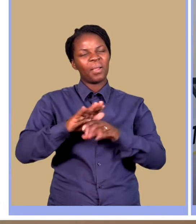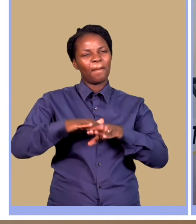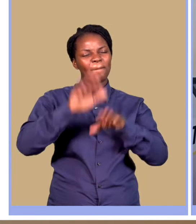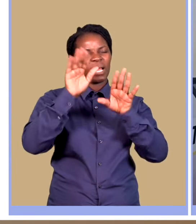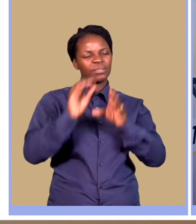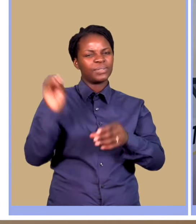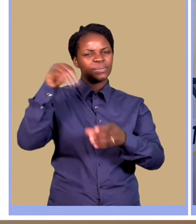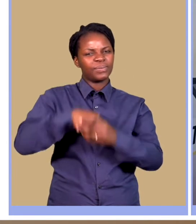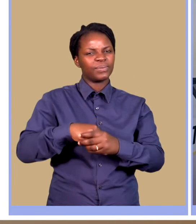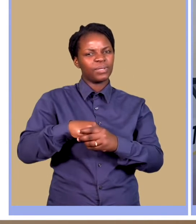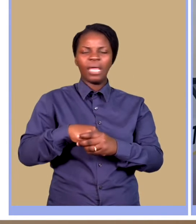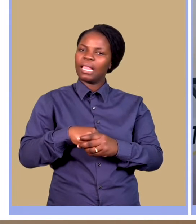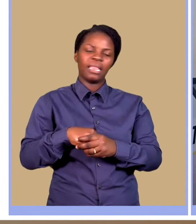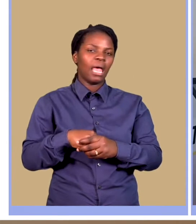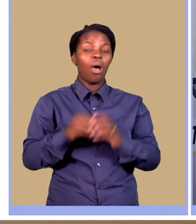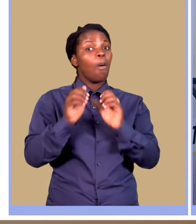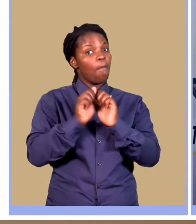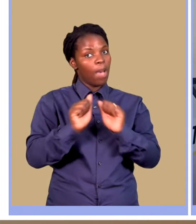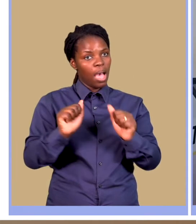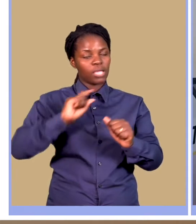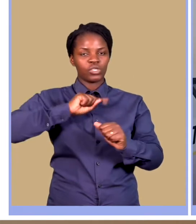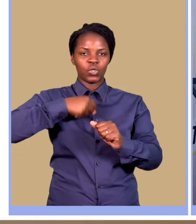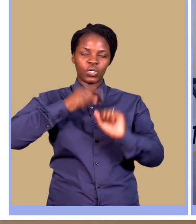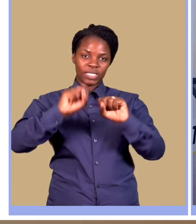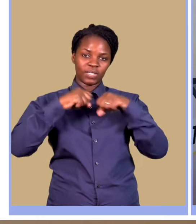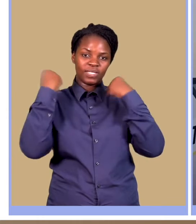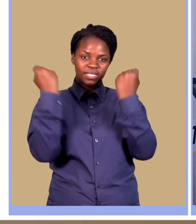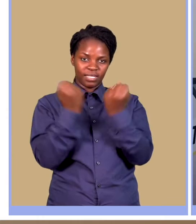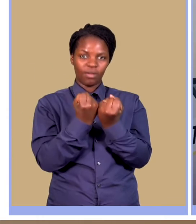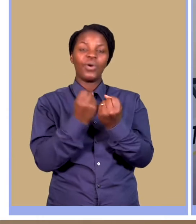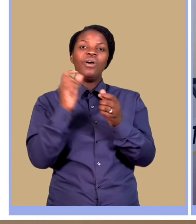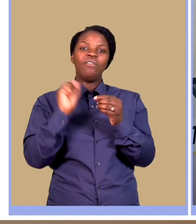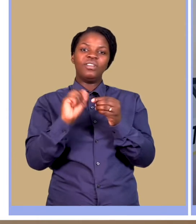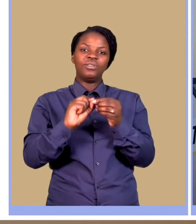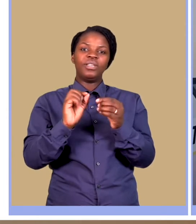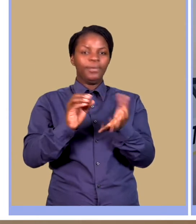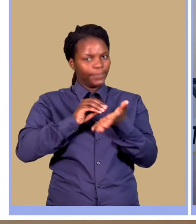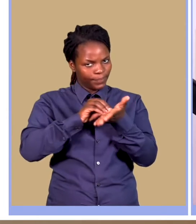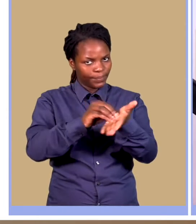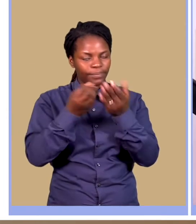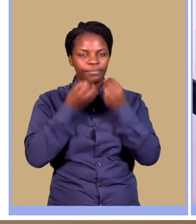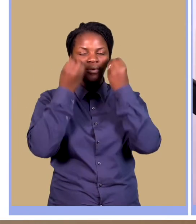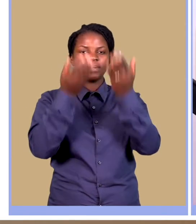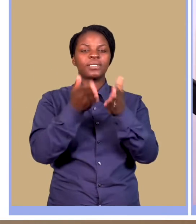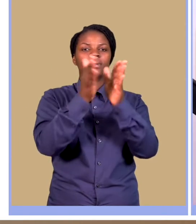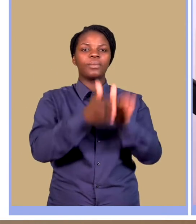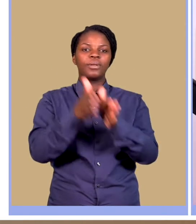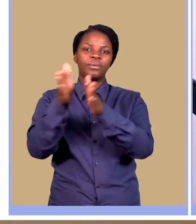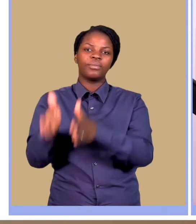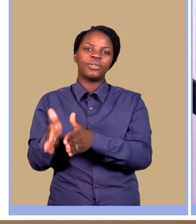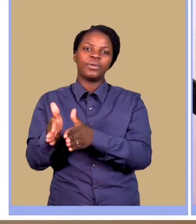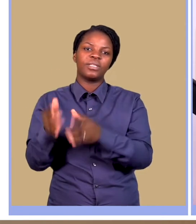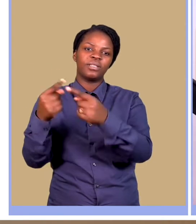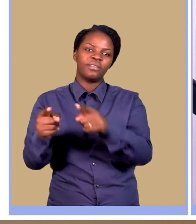de transmitir a informação para pessoas com, sim, exatamente, necessidades especiais. Então, há